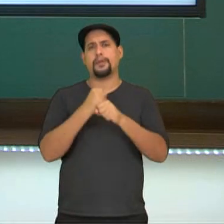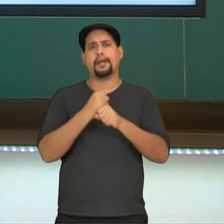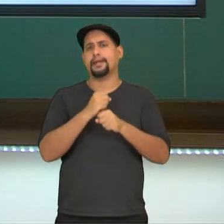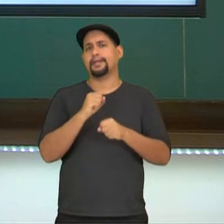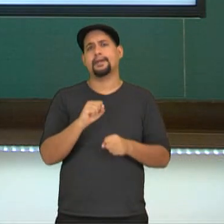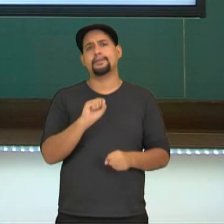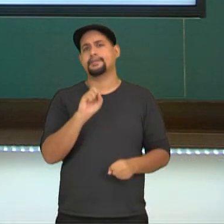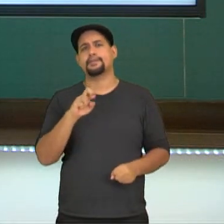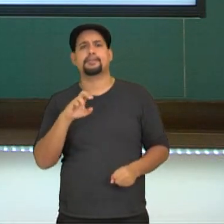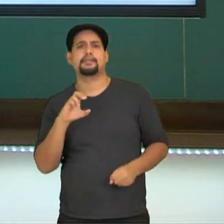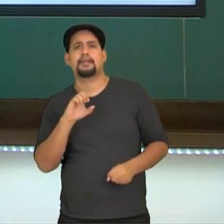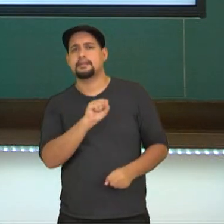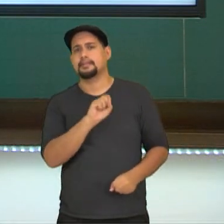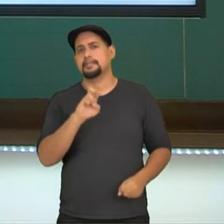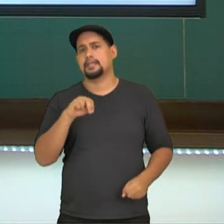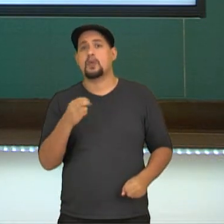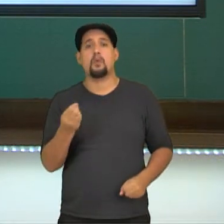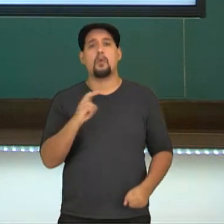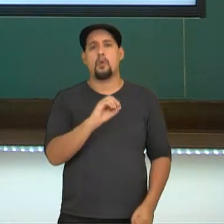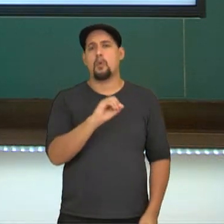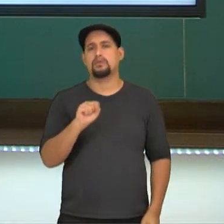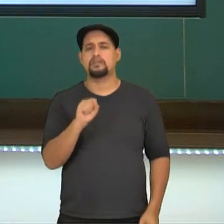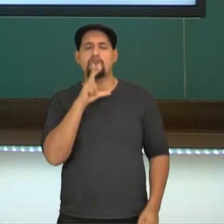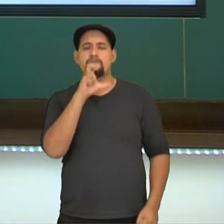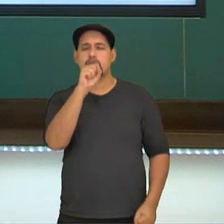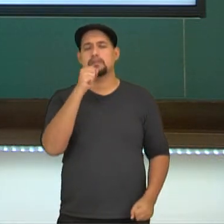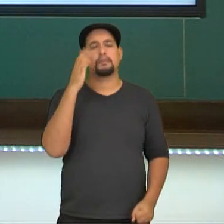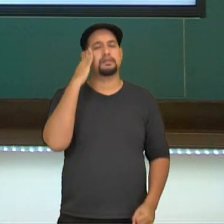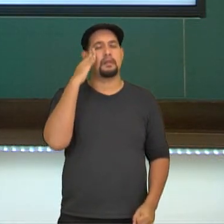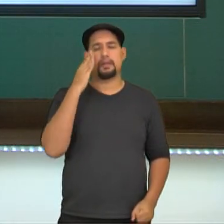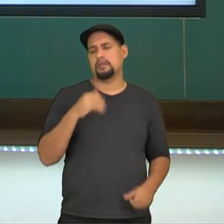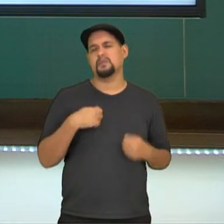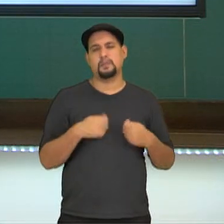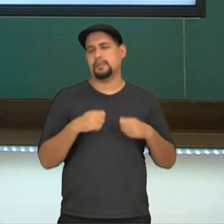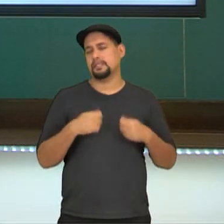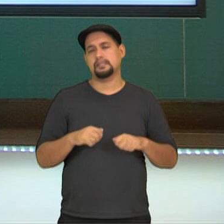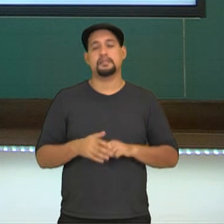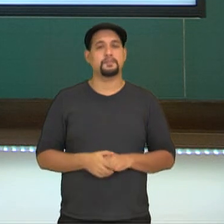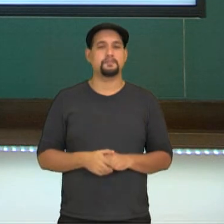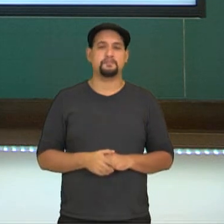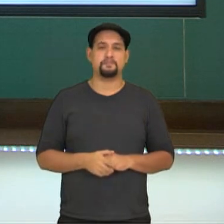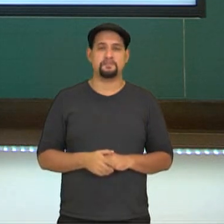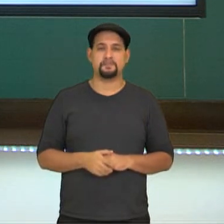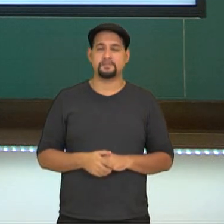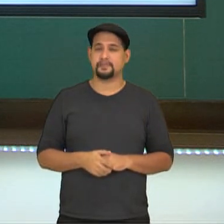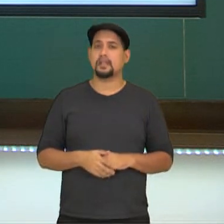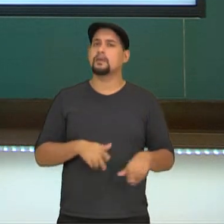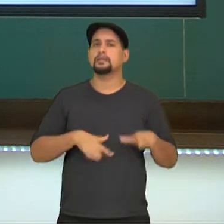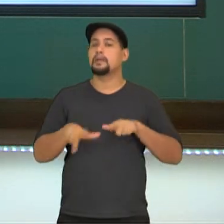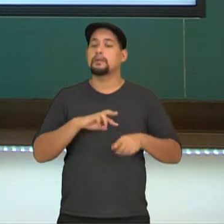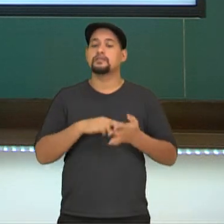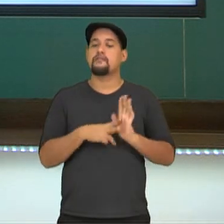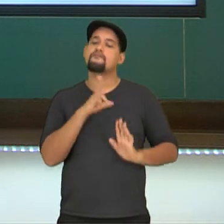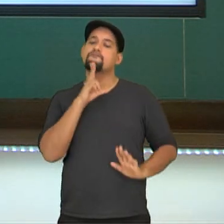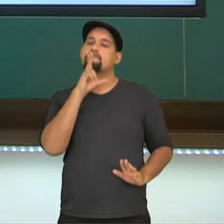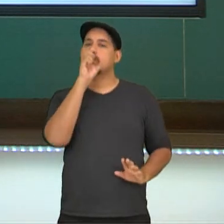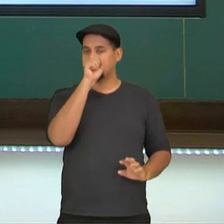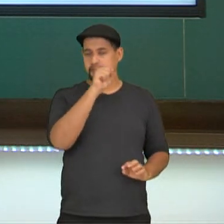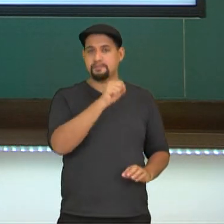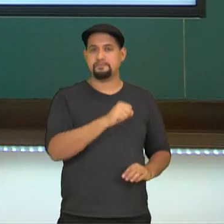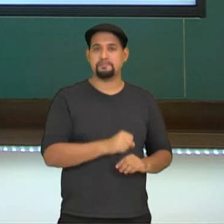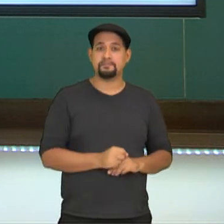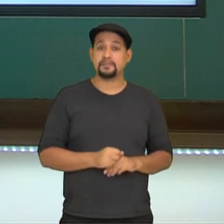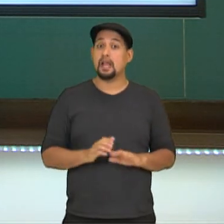ou cosseno da força para saber a projeção dela no deslocamento, ok? Então o trabalho é força vezes deslocamento.